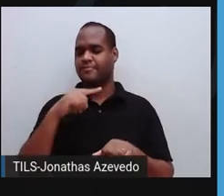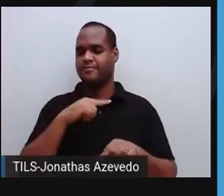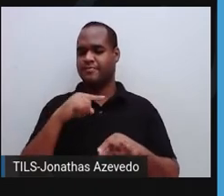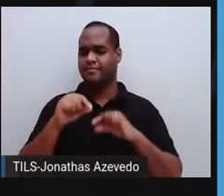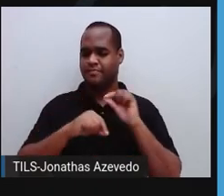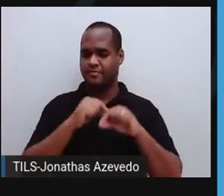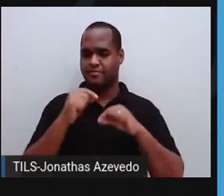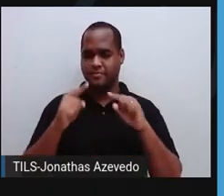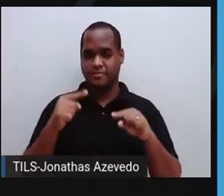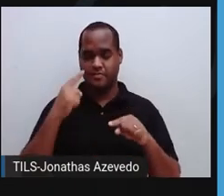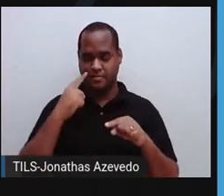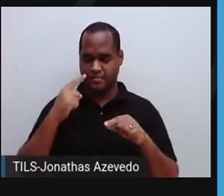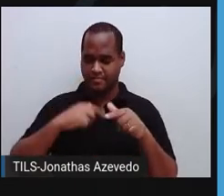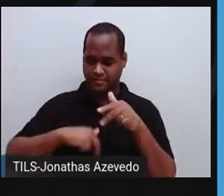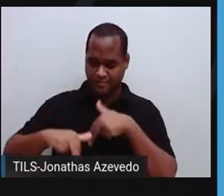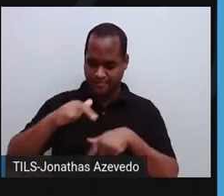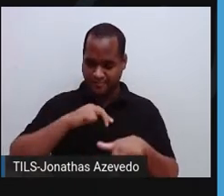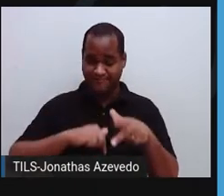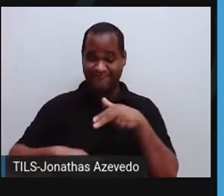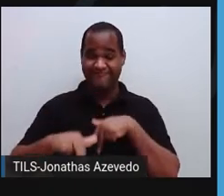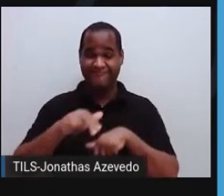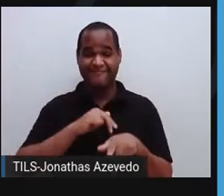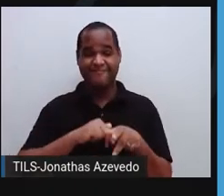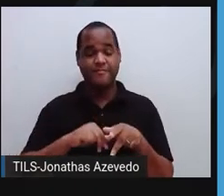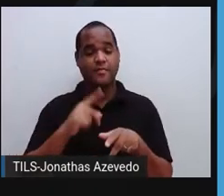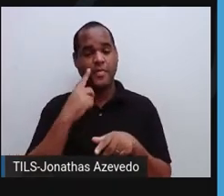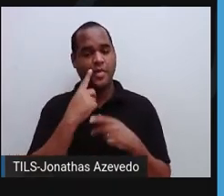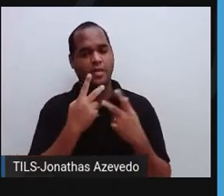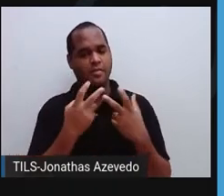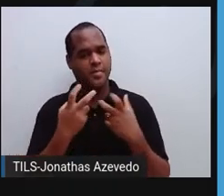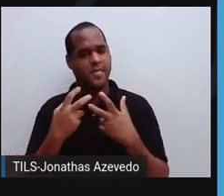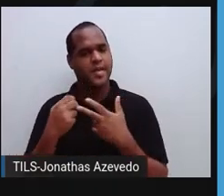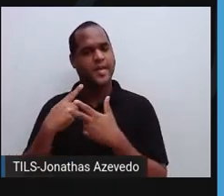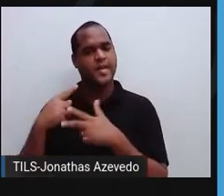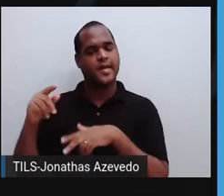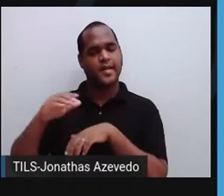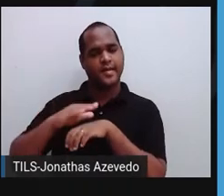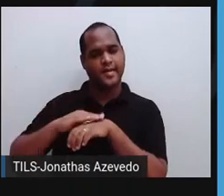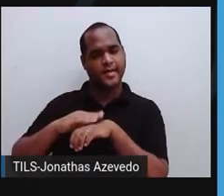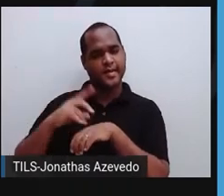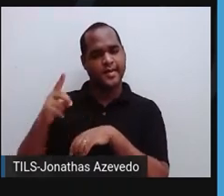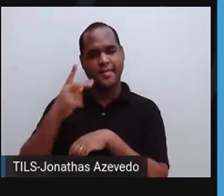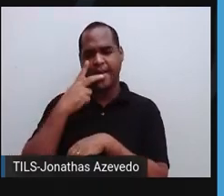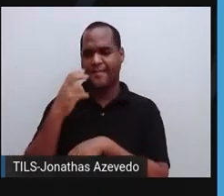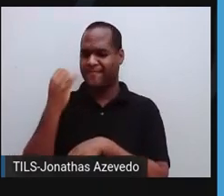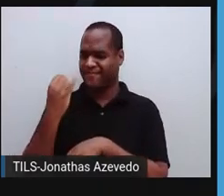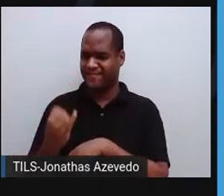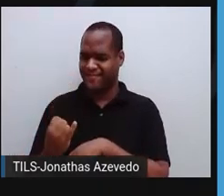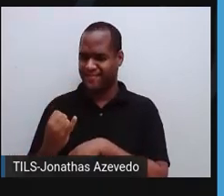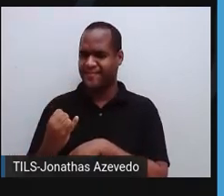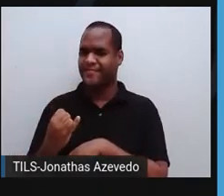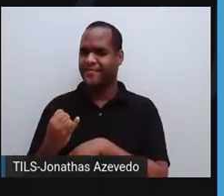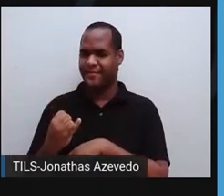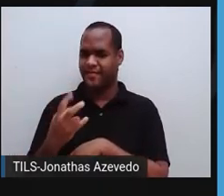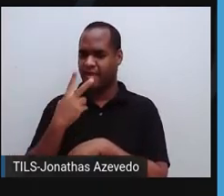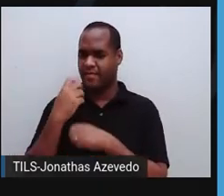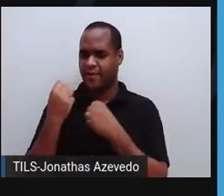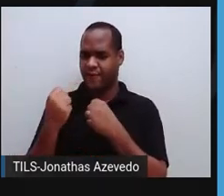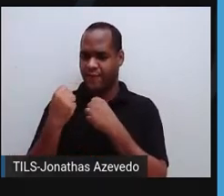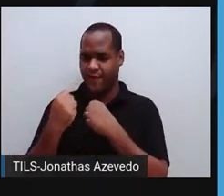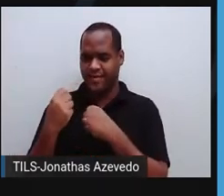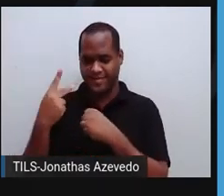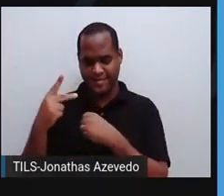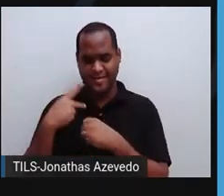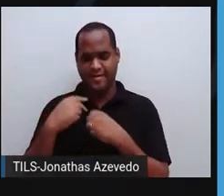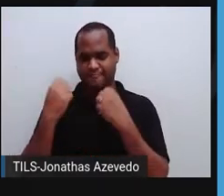com um bom deslocamento. Observava-se que as suas pernas ficavam um pouco mais finas e perdiam um pouco da sua força muscular de